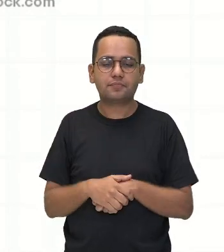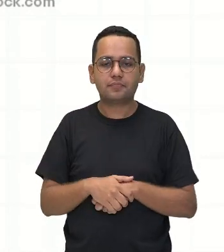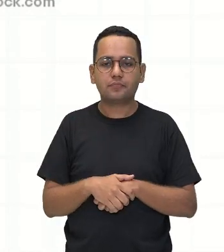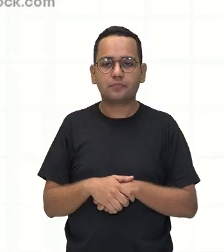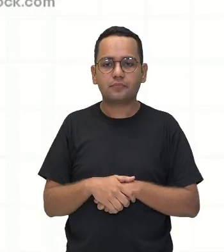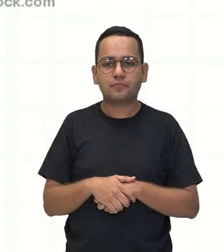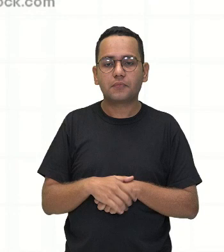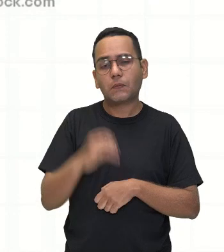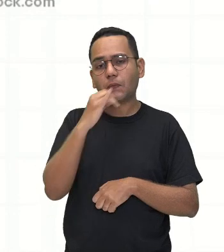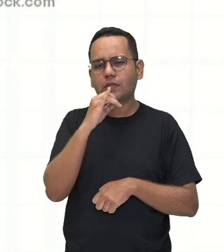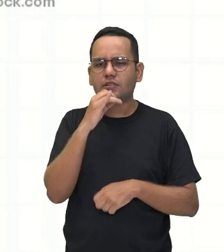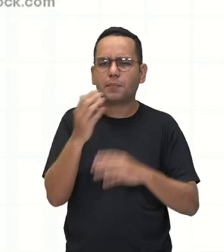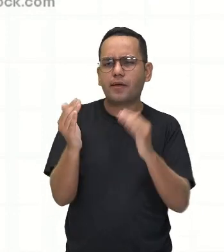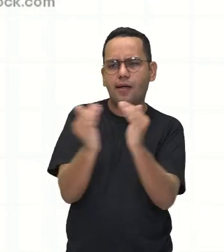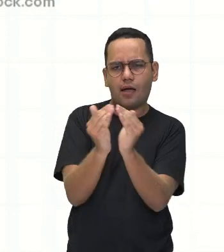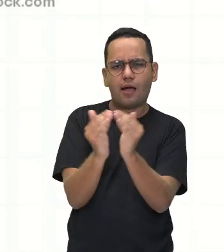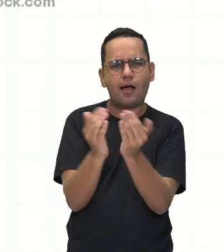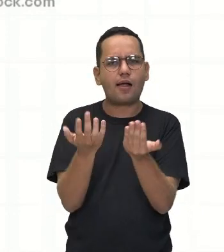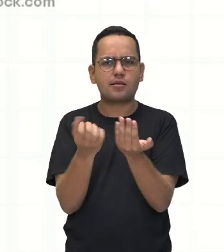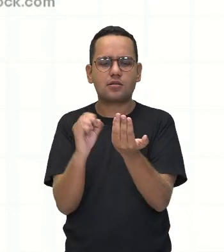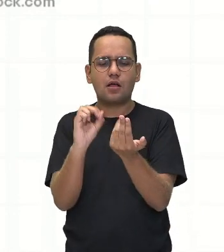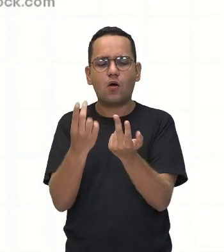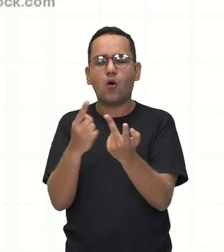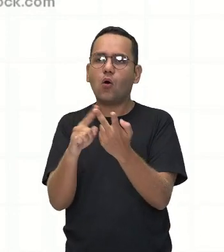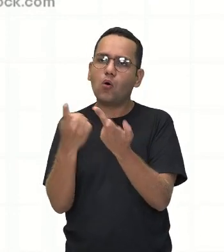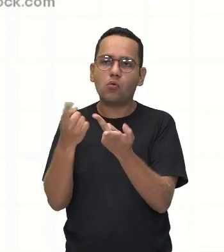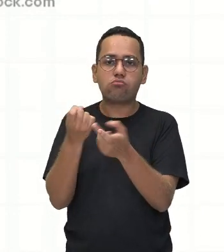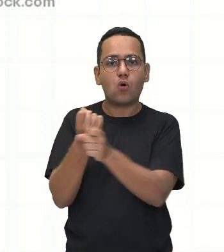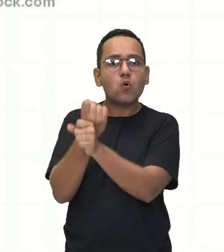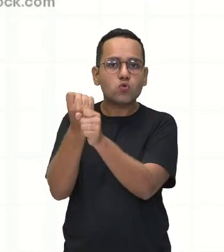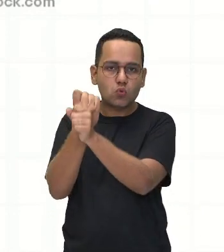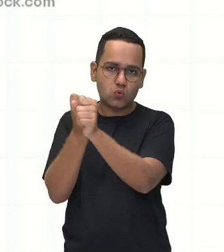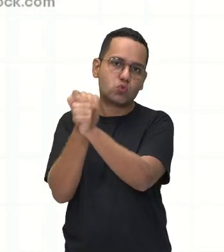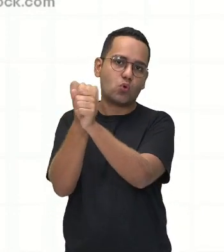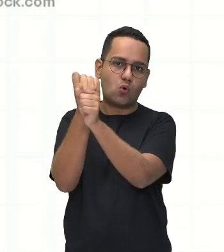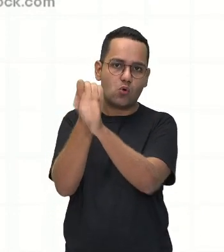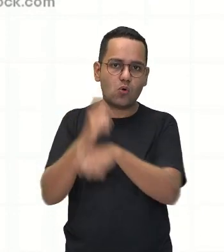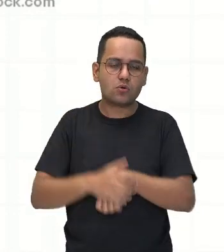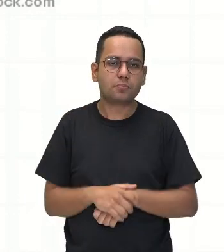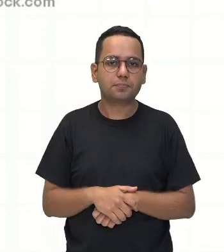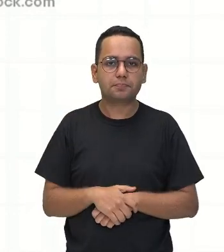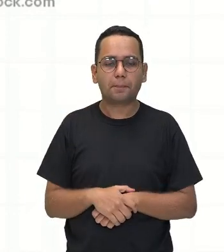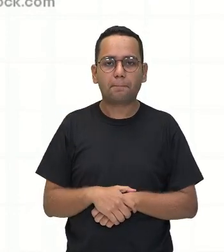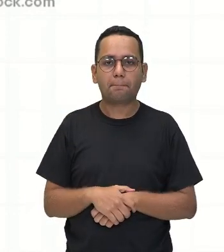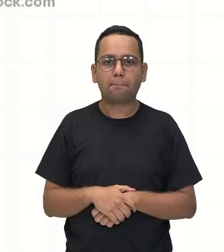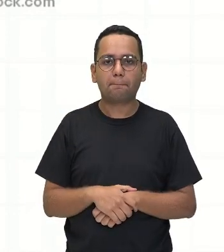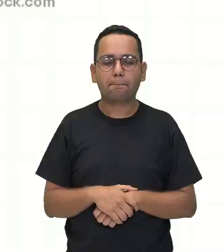residências, vai ter efeito em obras públicas, né, na parte de